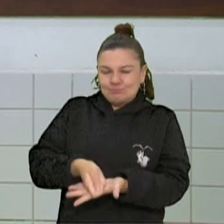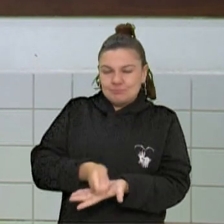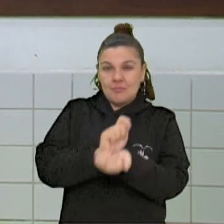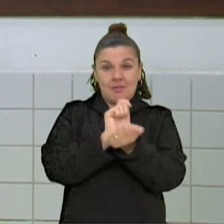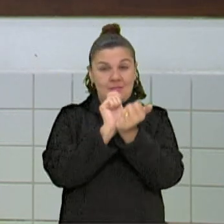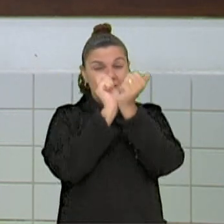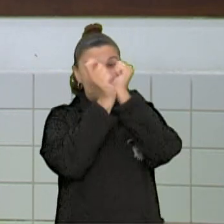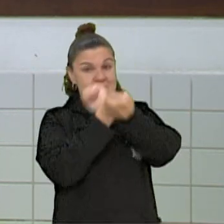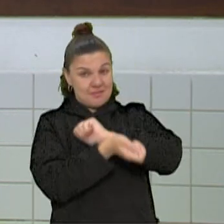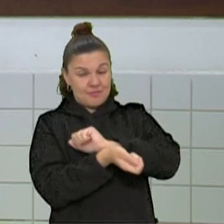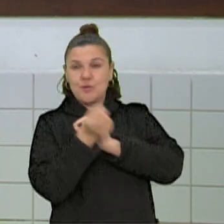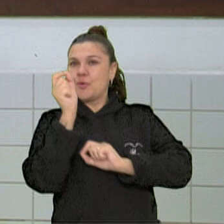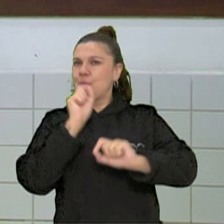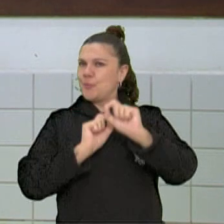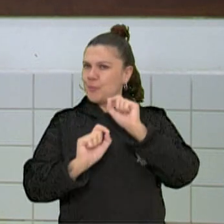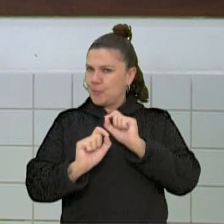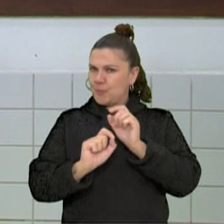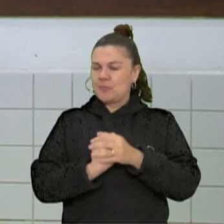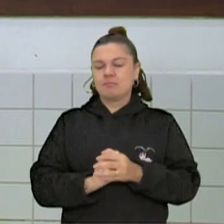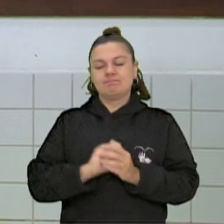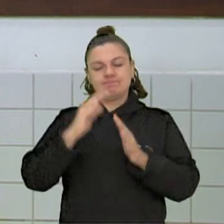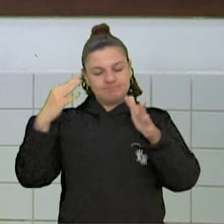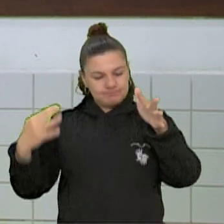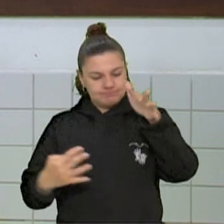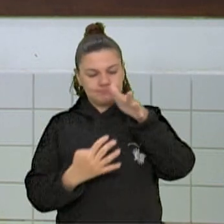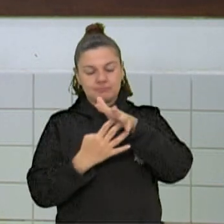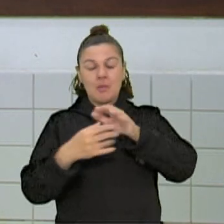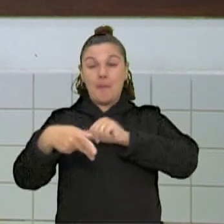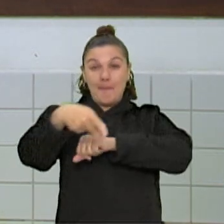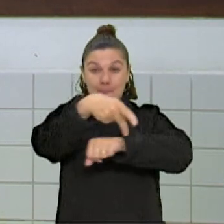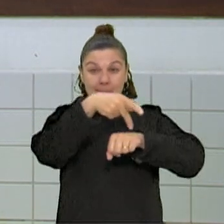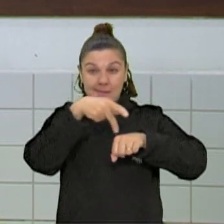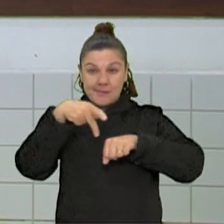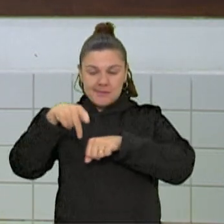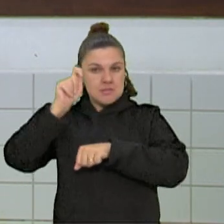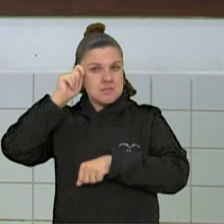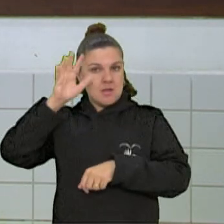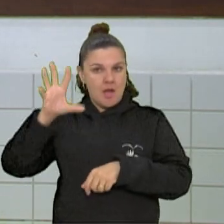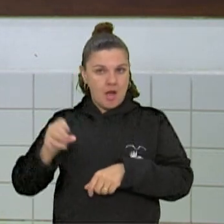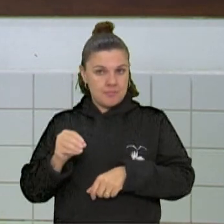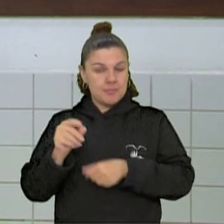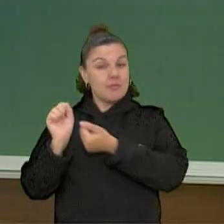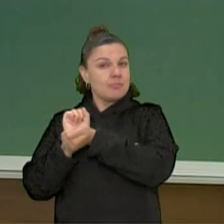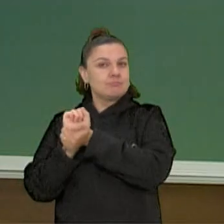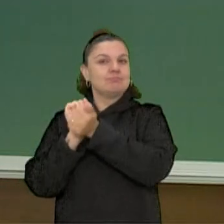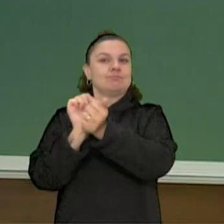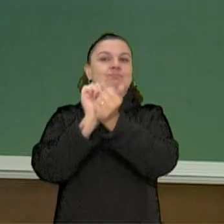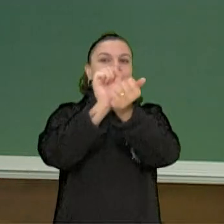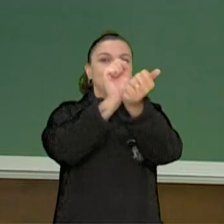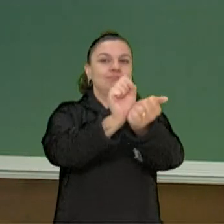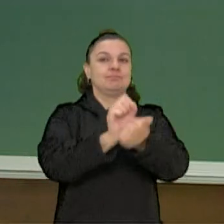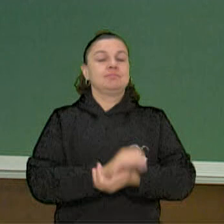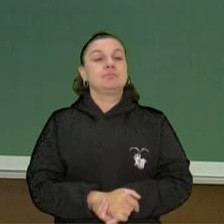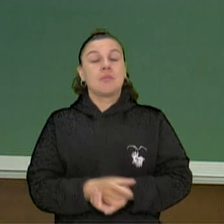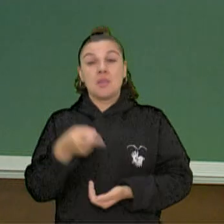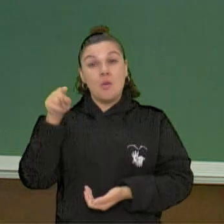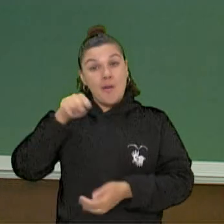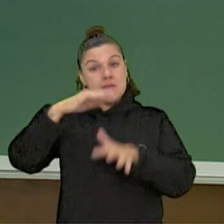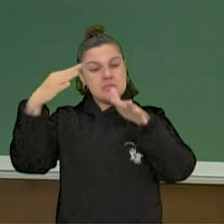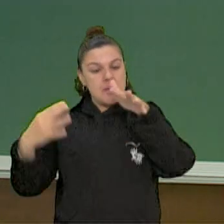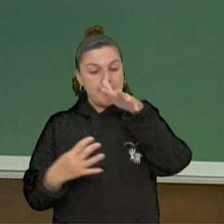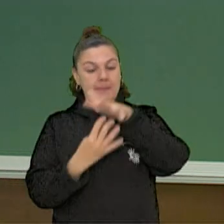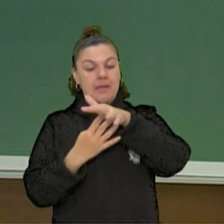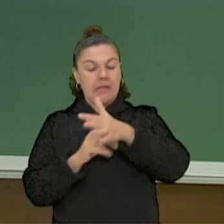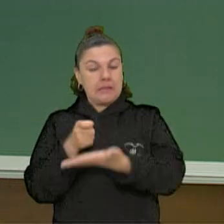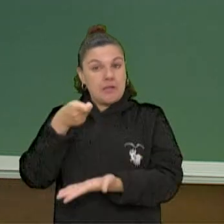escravidão, e foram forçados a migrar para outros territórios ainda e foram escravizados. Essa migração